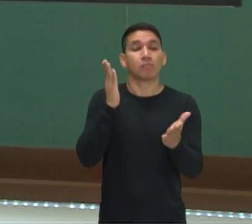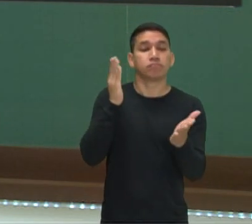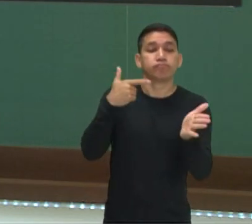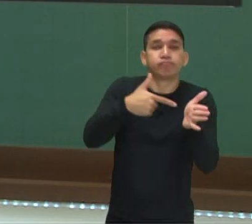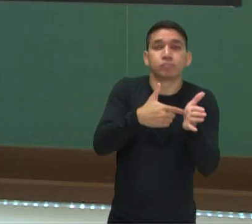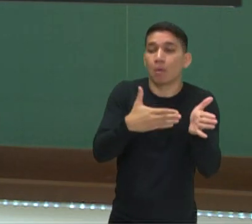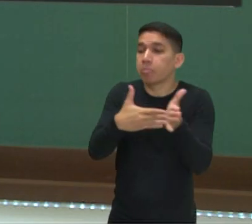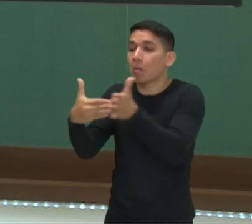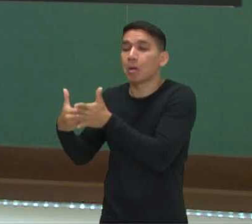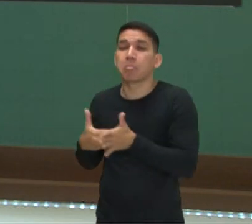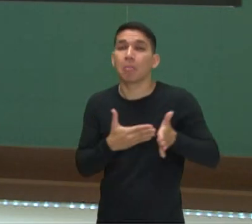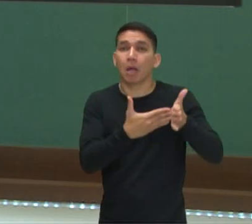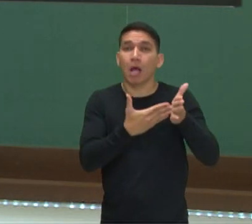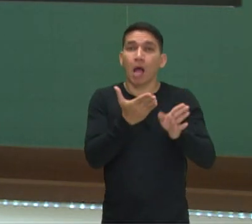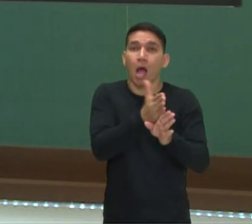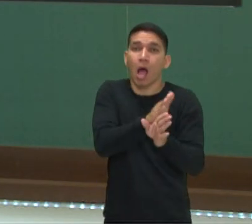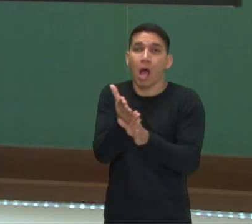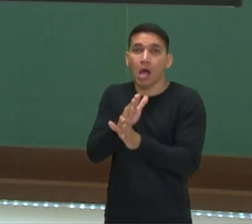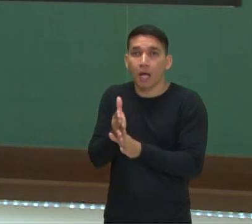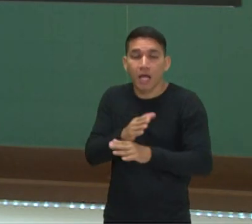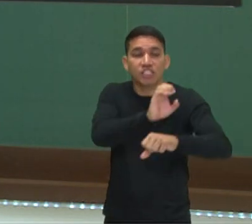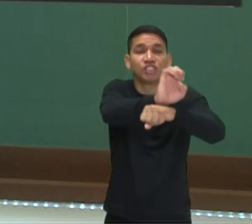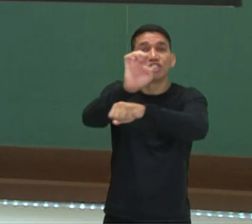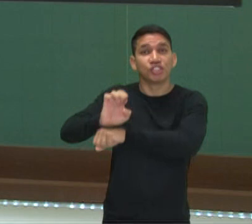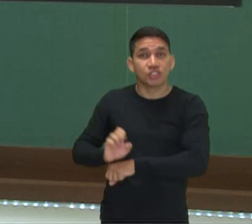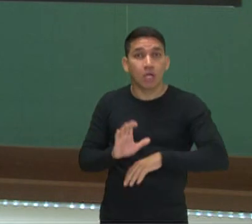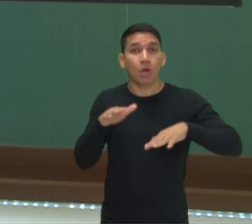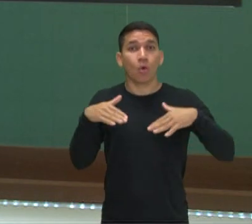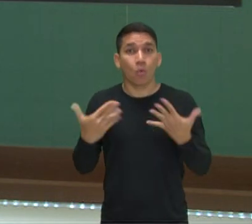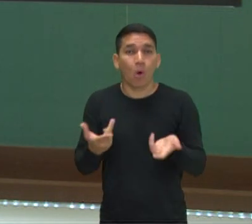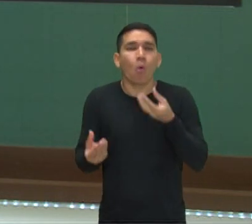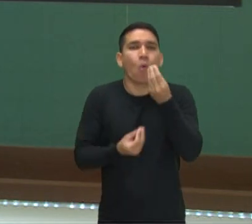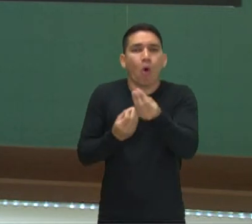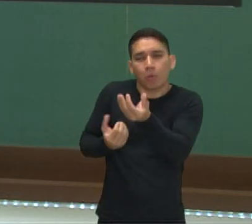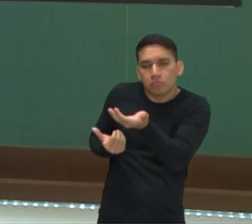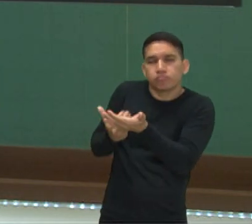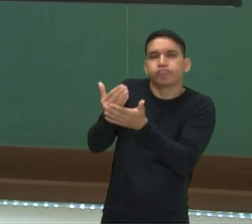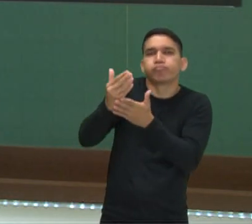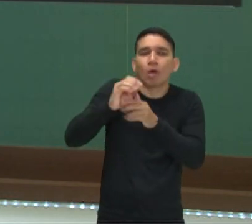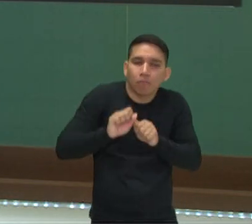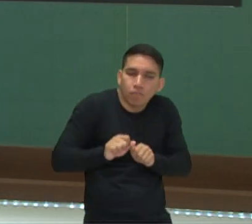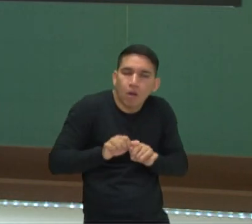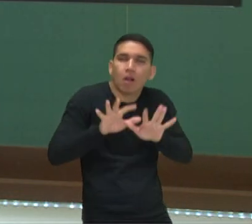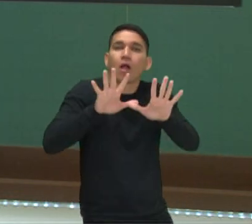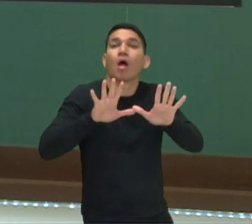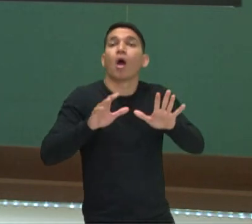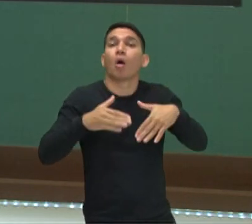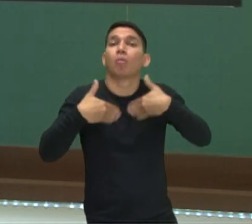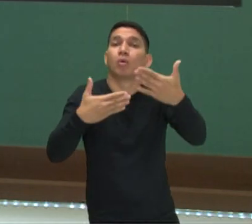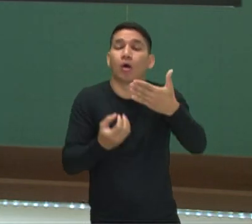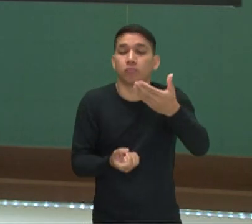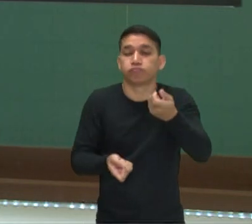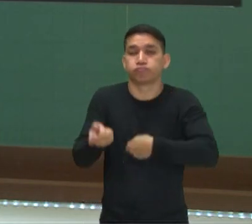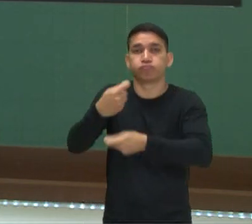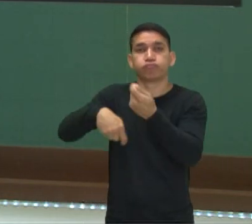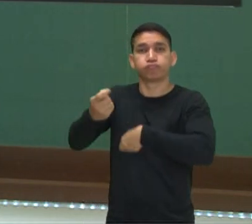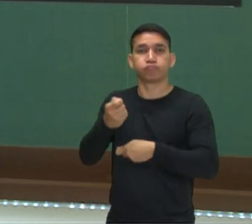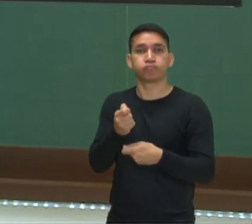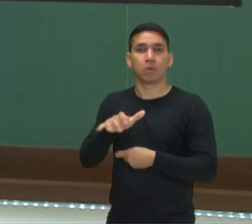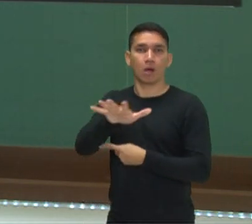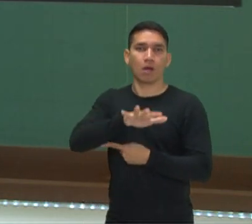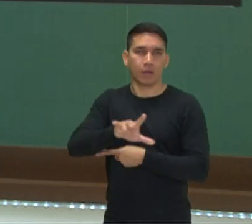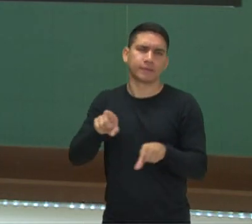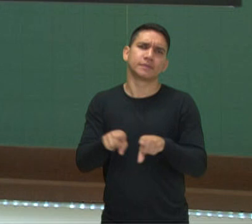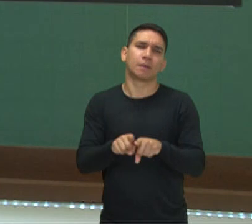do território, estados que pertencem e como iniciou o desenvolvimento econômico dessa região, Também a ideia